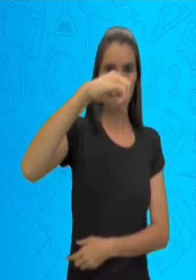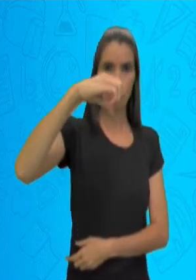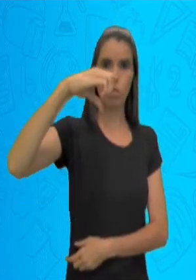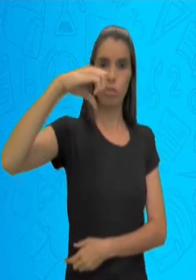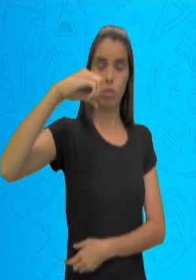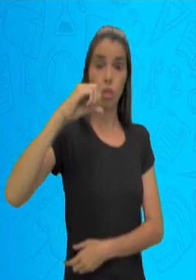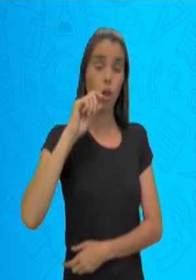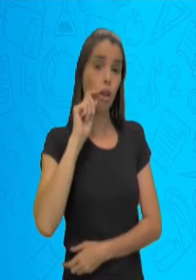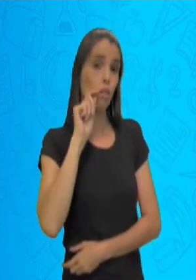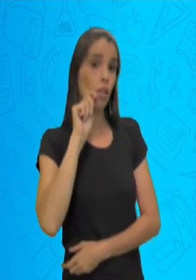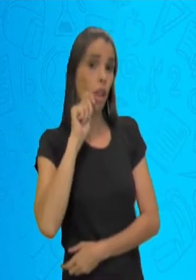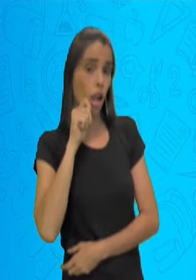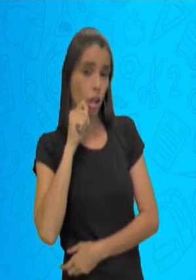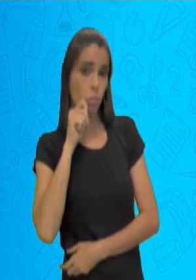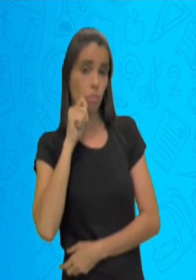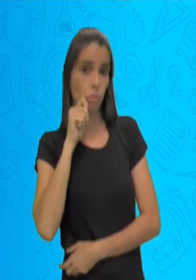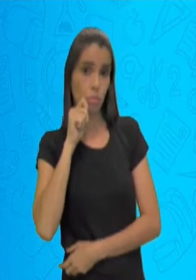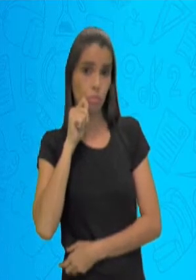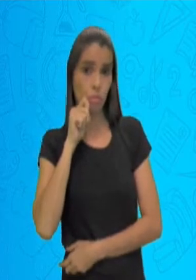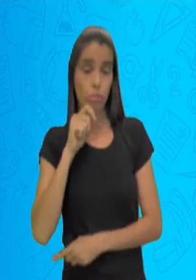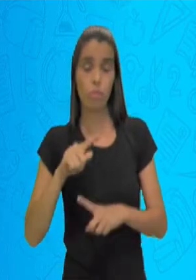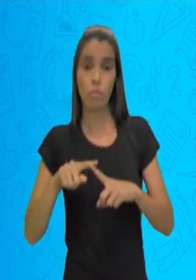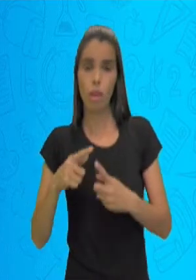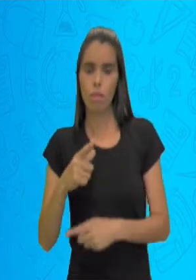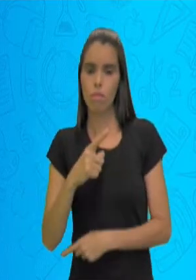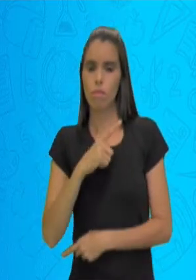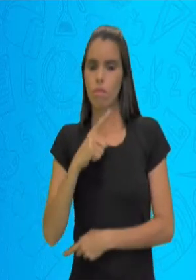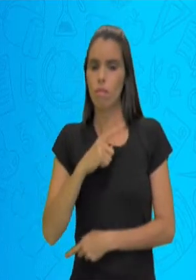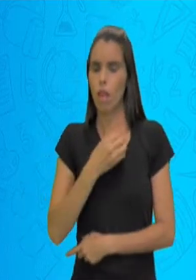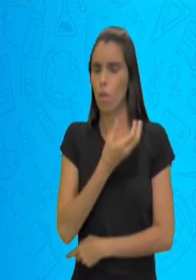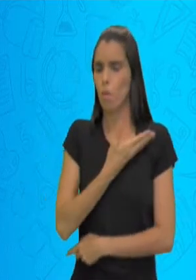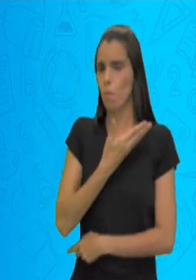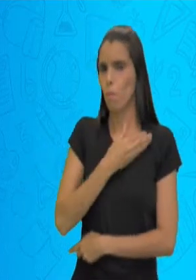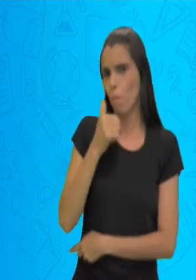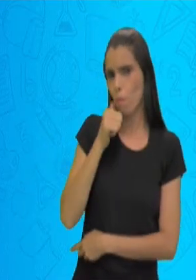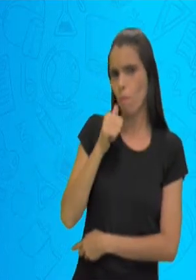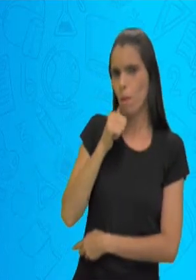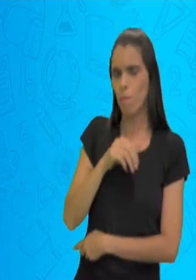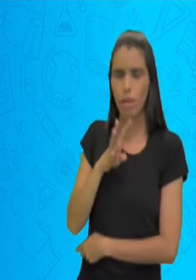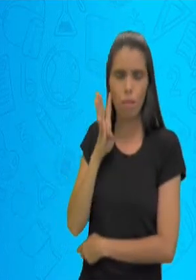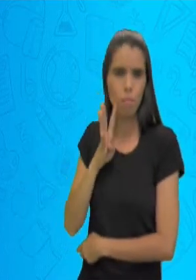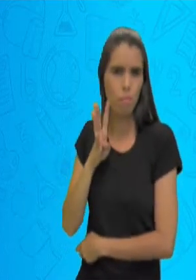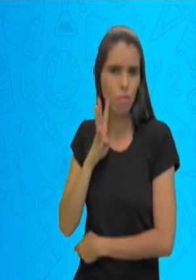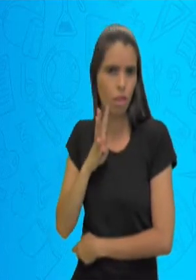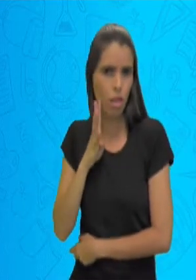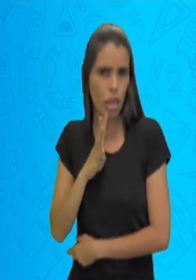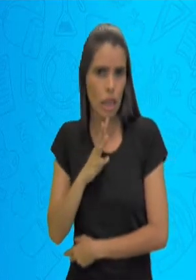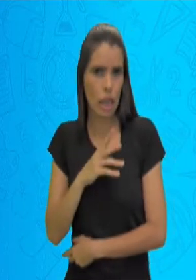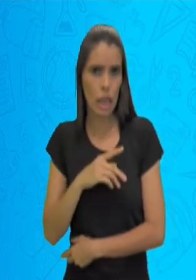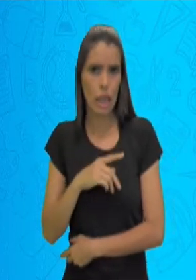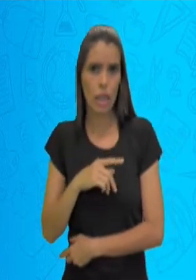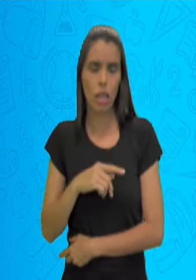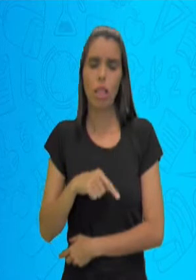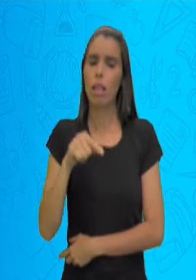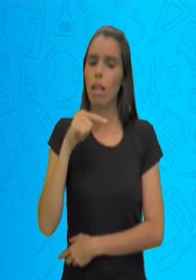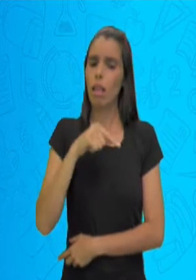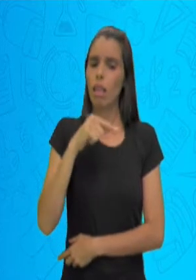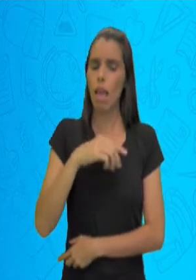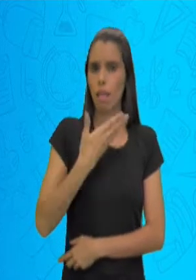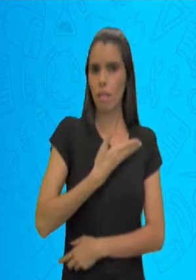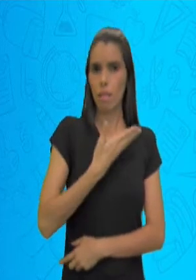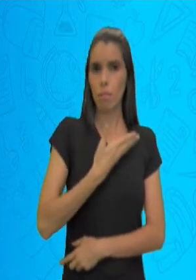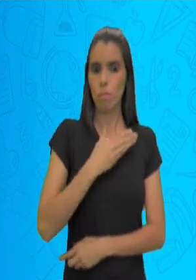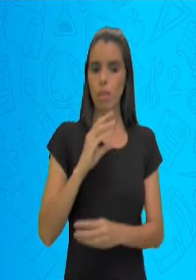299 lápis. Só que ela tem uma amiga bacana, que é a Eliana. E a Eliana trouxe-lhe mais